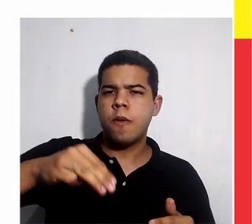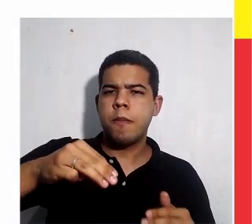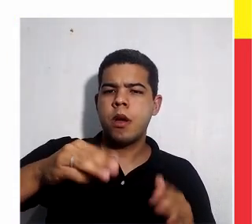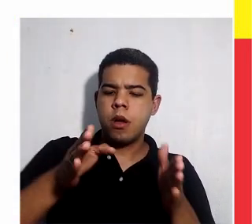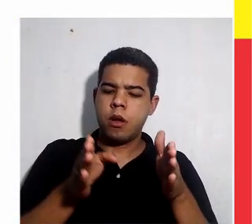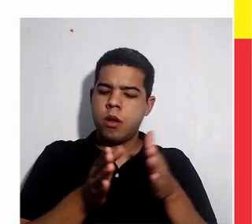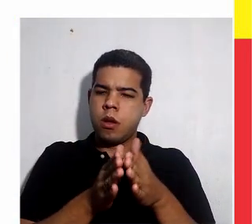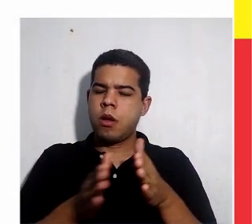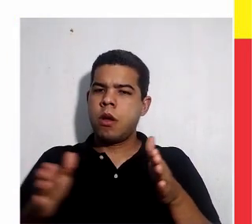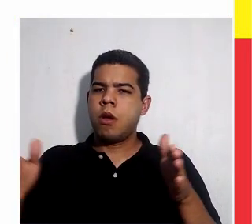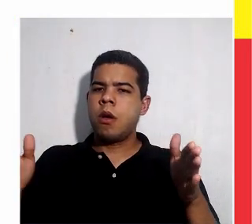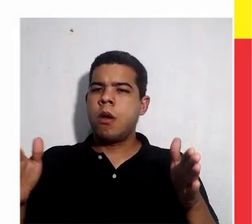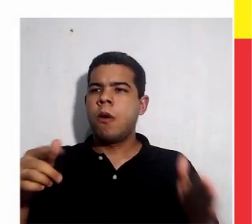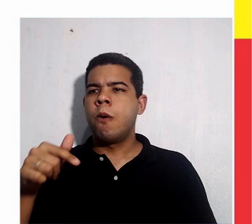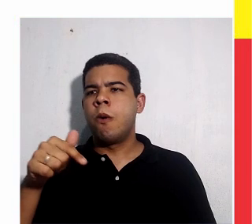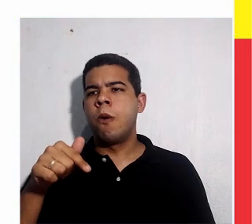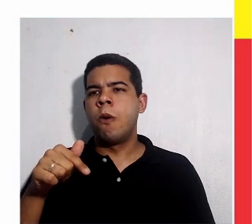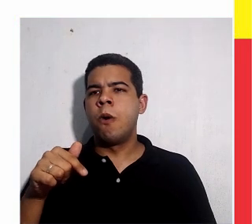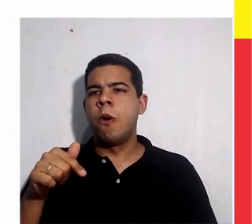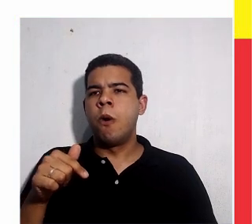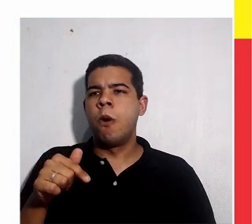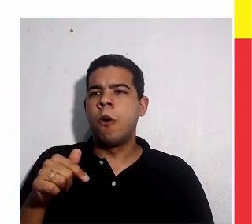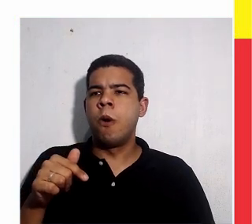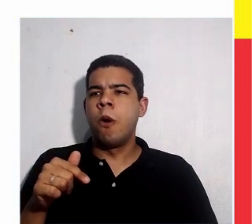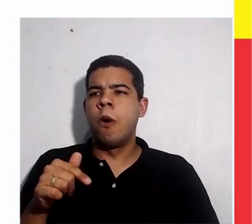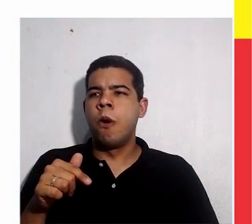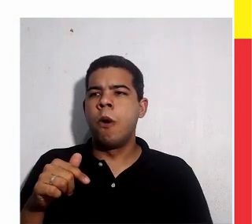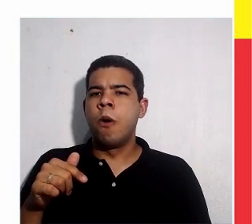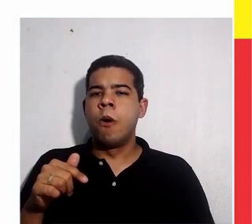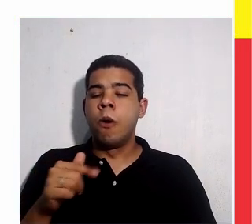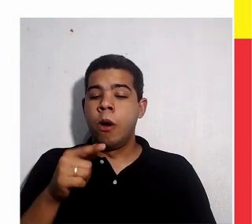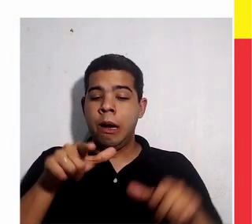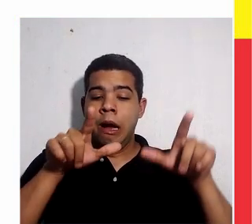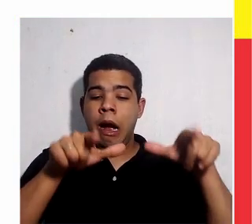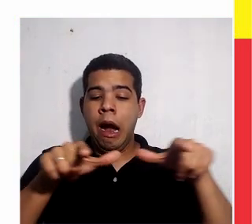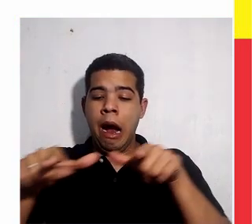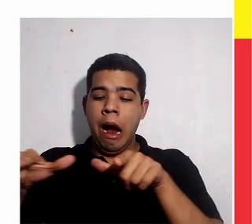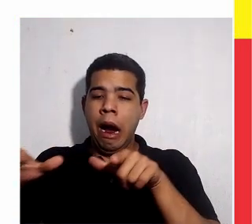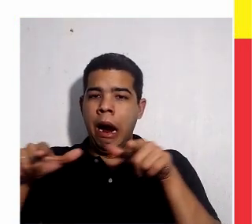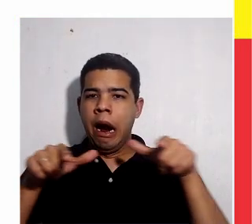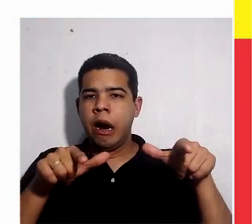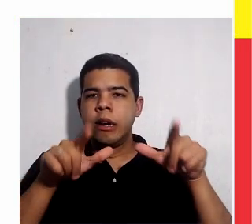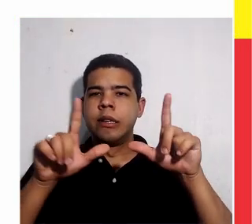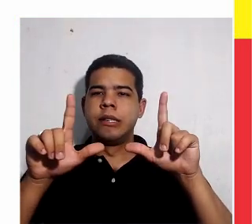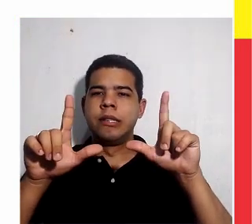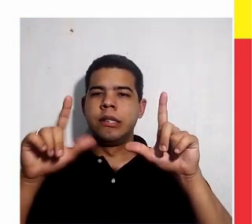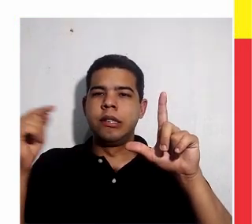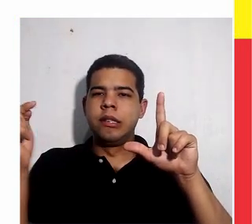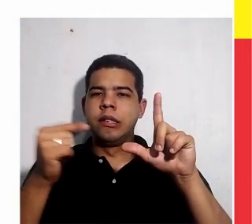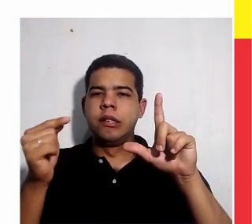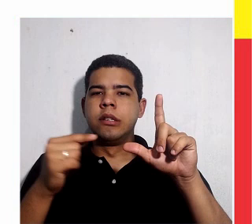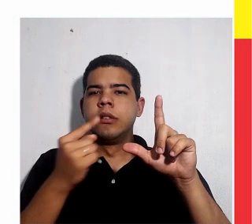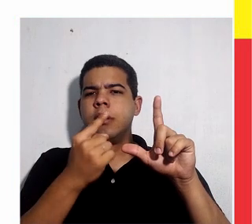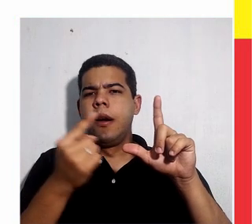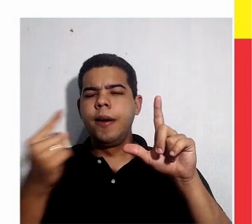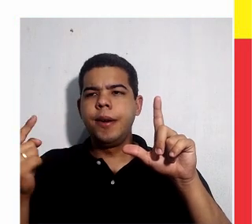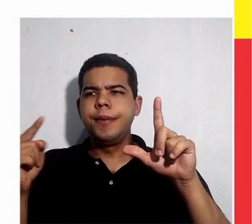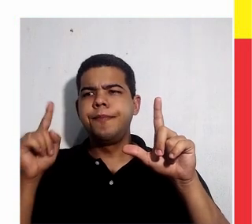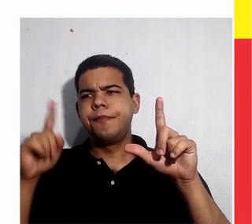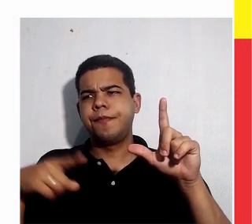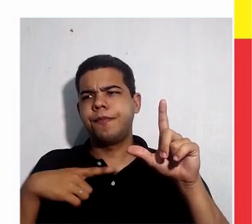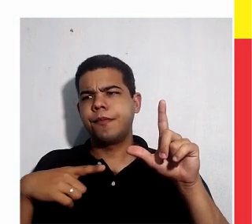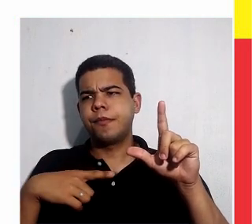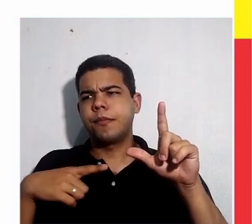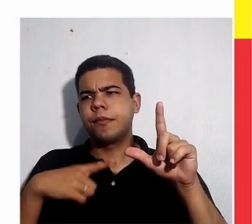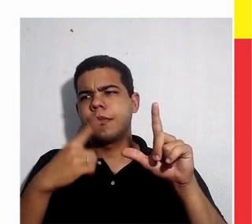menor. Sabendo-se que cada pedra de porcelana tem 1 metro quadrado de área, quantas pedras